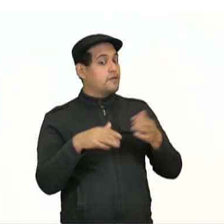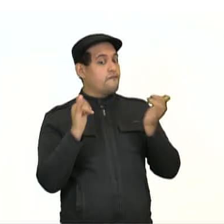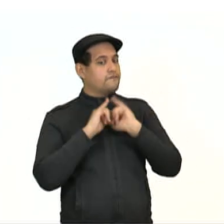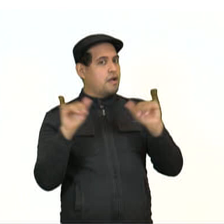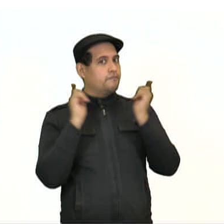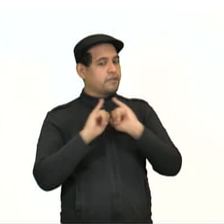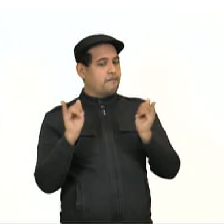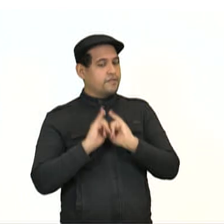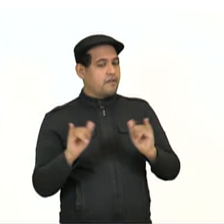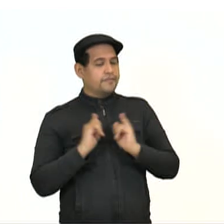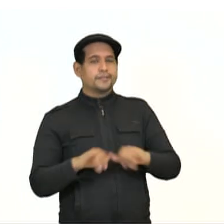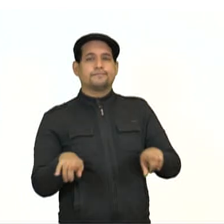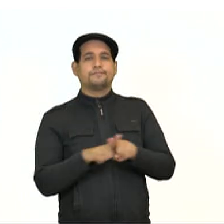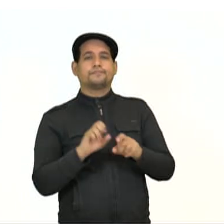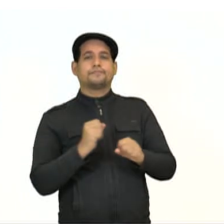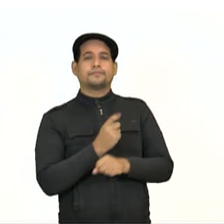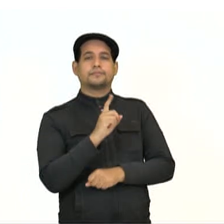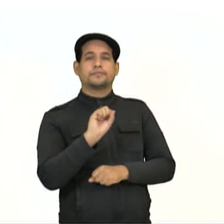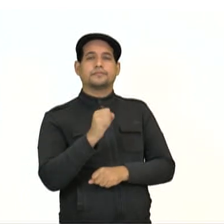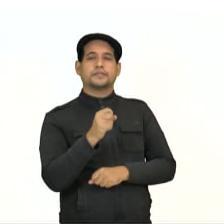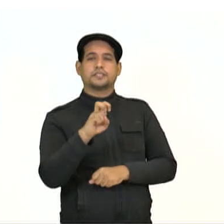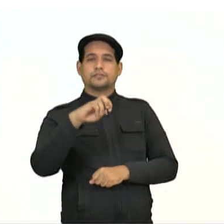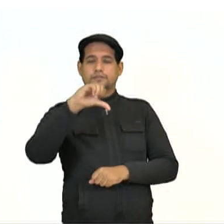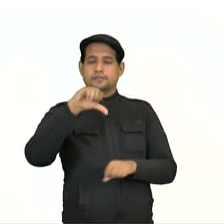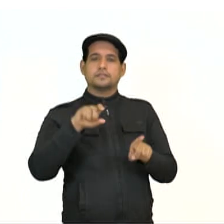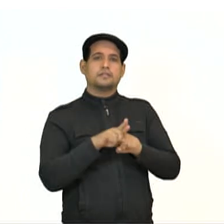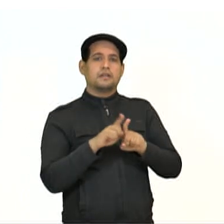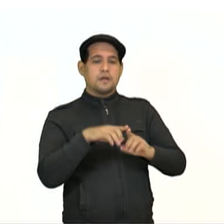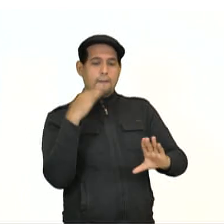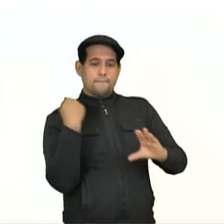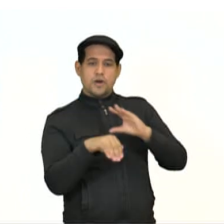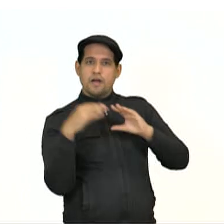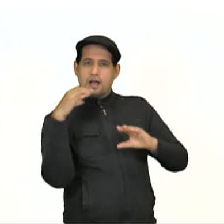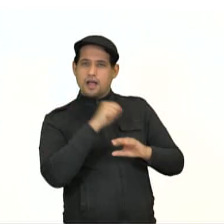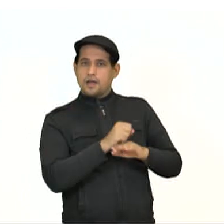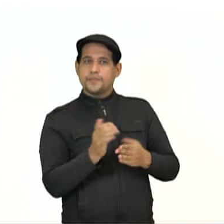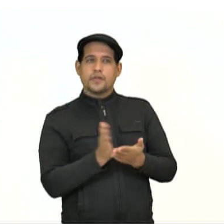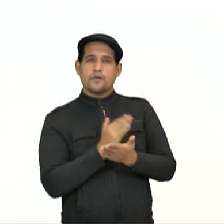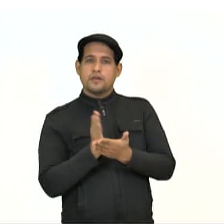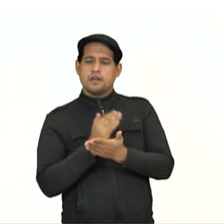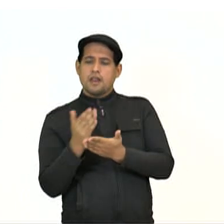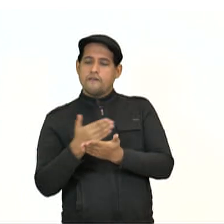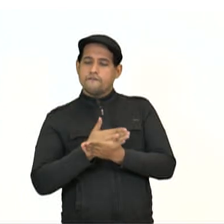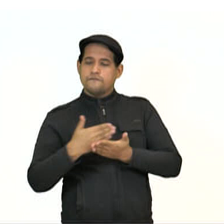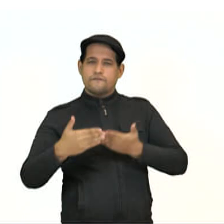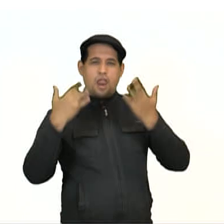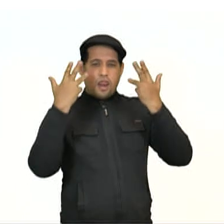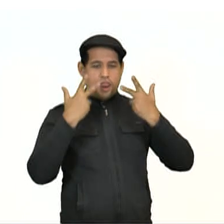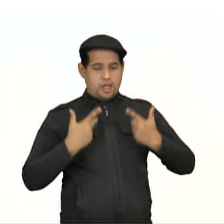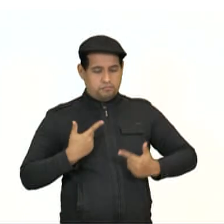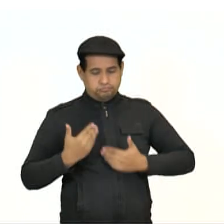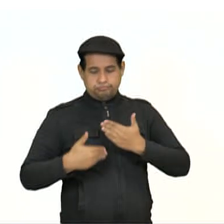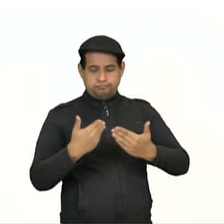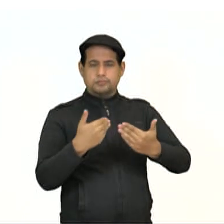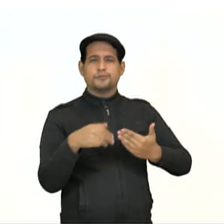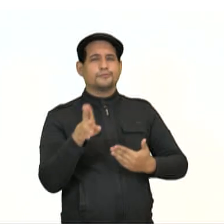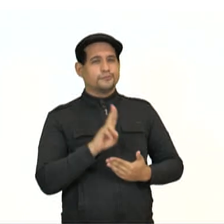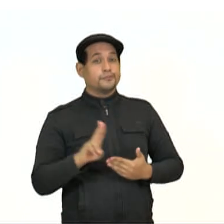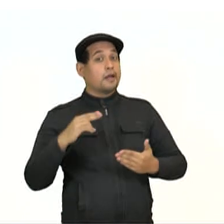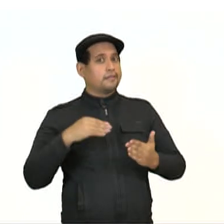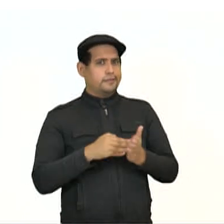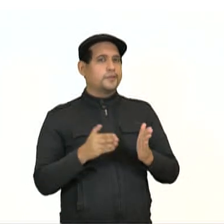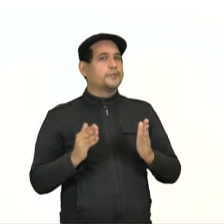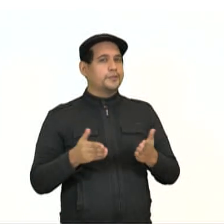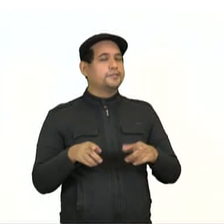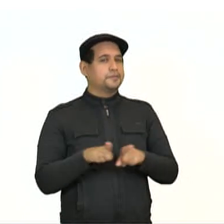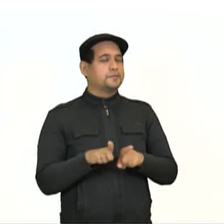dados. E aí foi quando em 1859 ele publicou o livro A Origem das Espécies, que ele é utilizado até